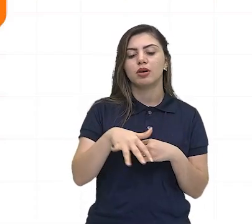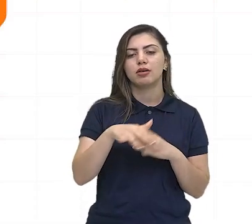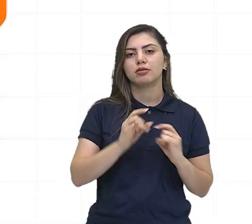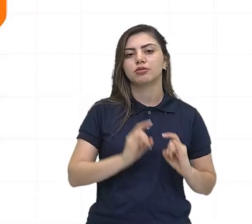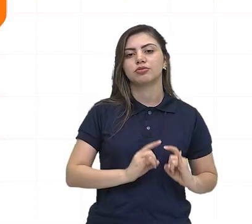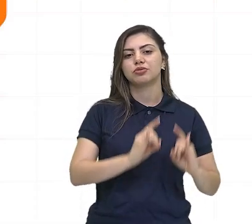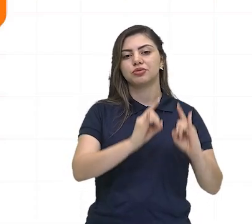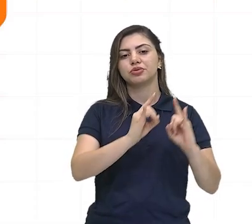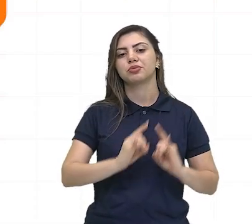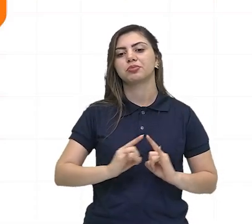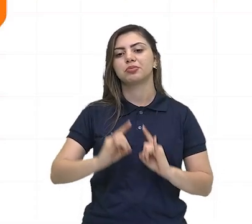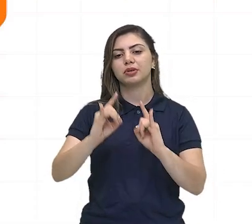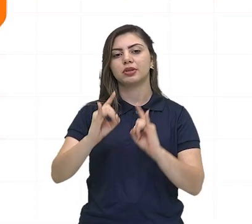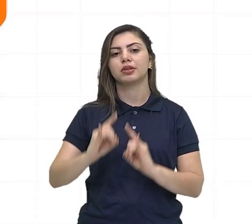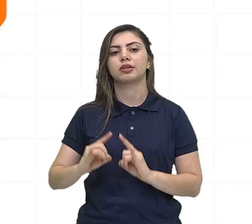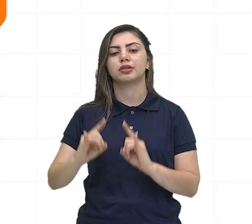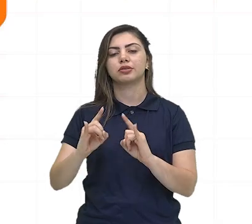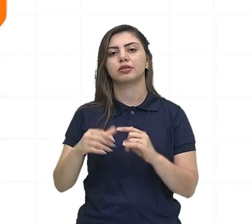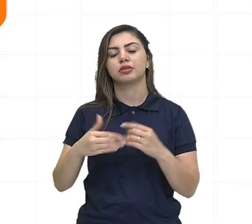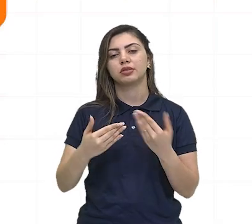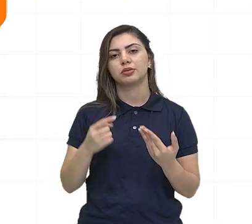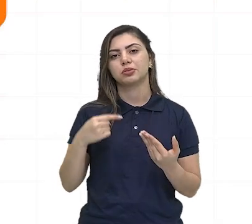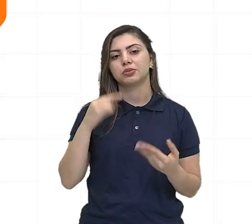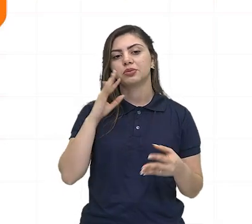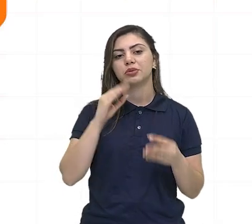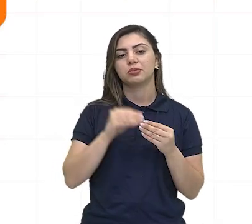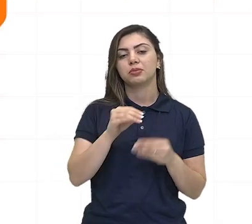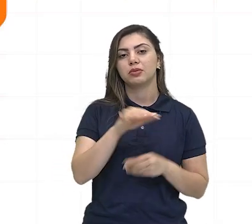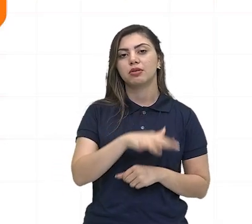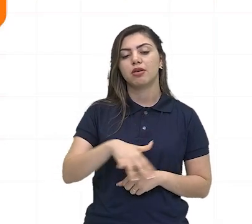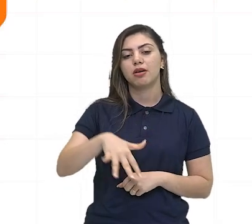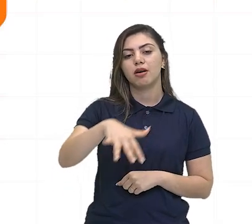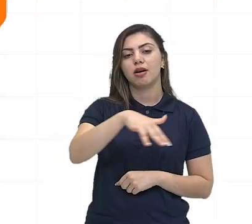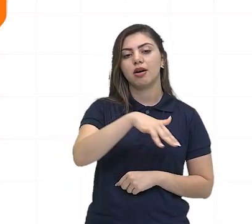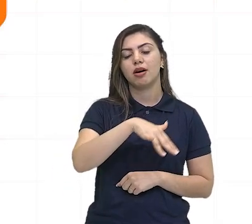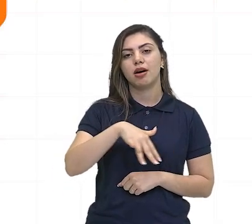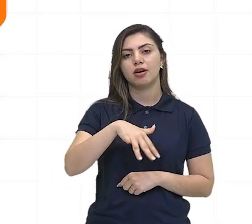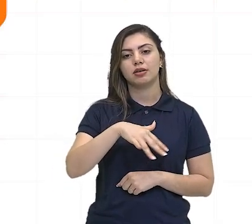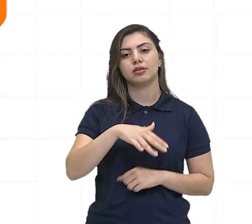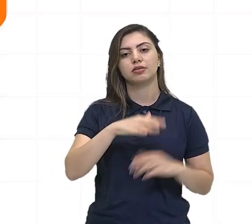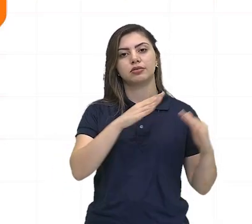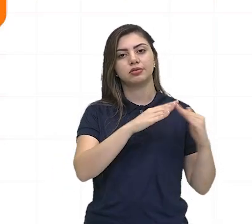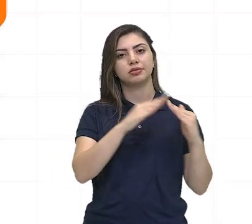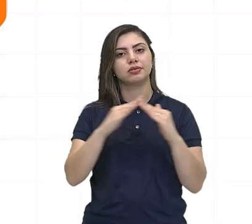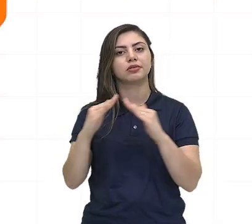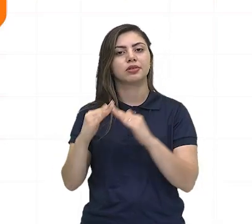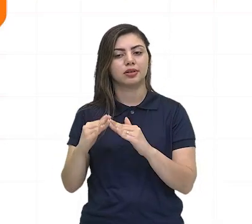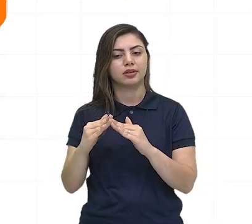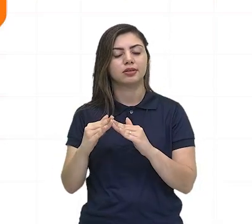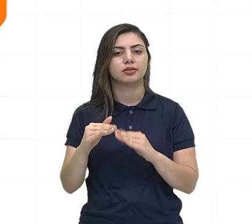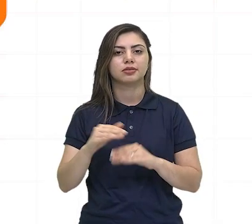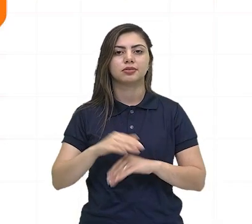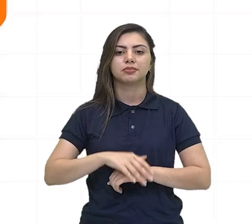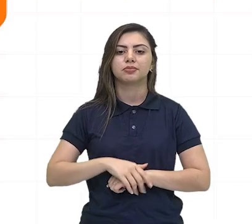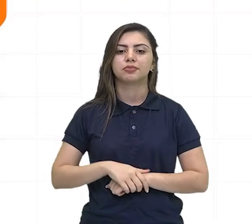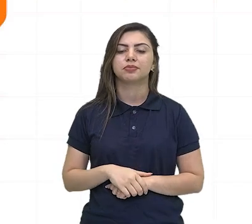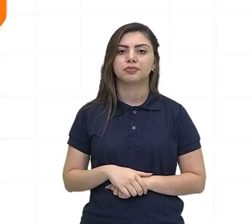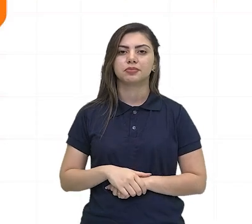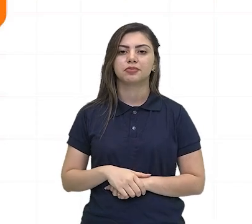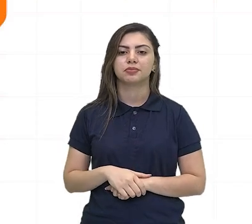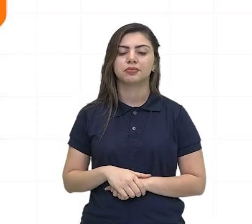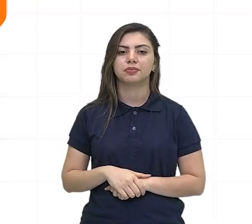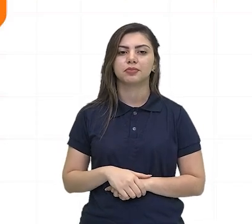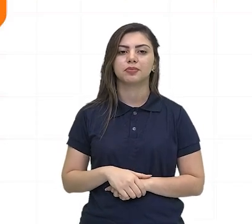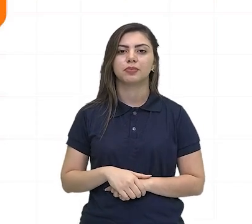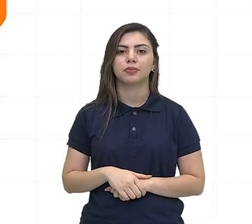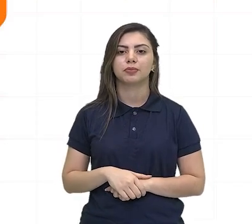bairro, ele pode ser classificado como um bairro residencial, né? Quando há o predomínio ali de casas.